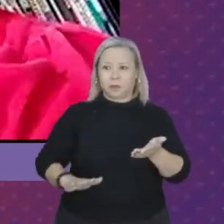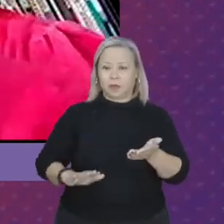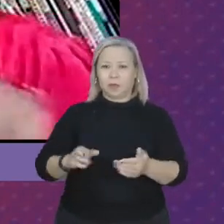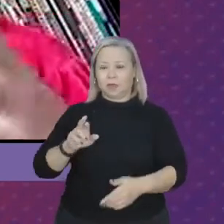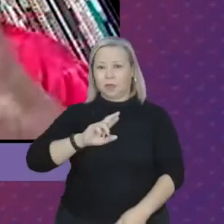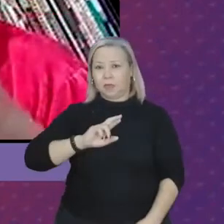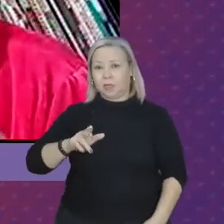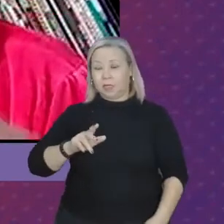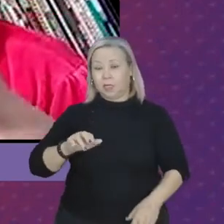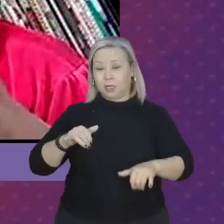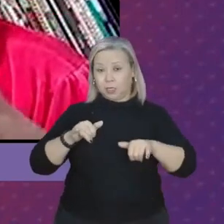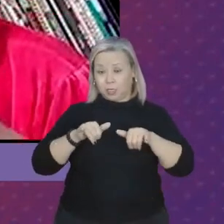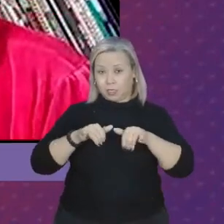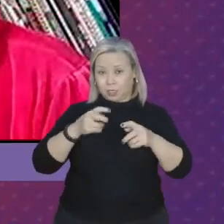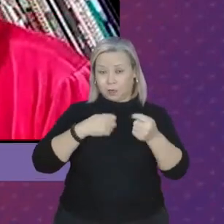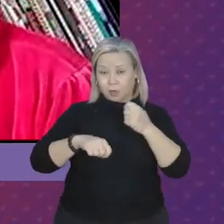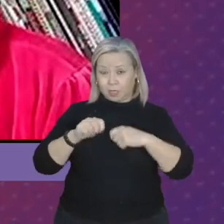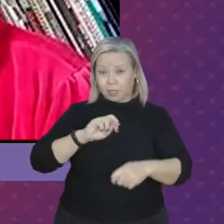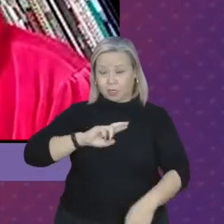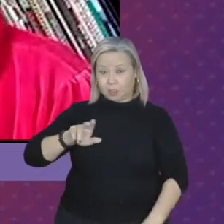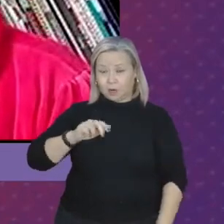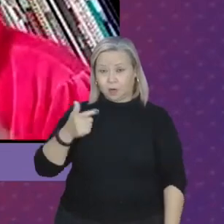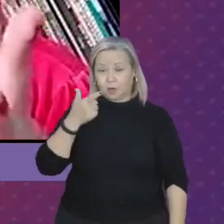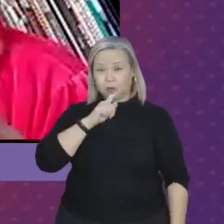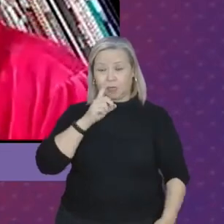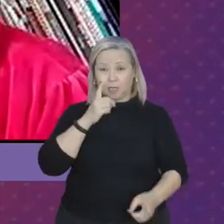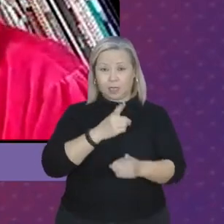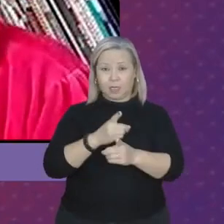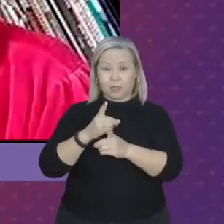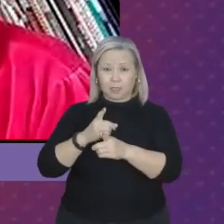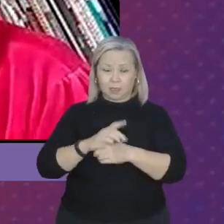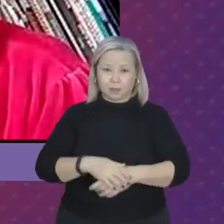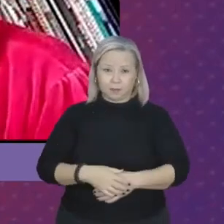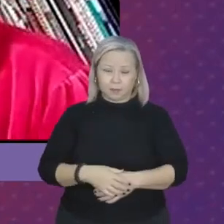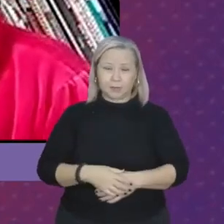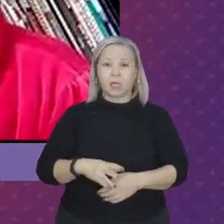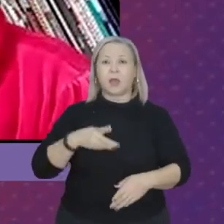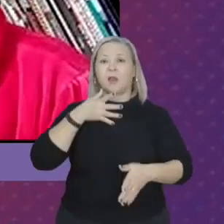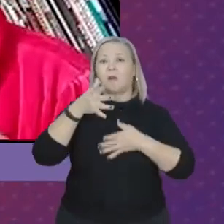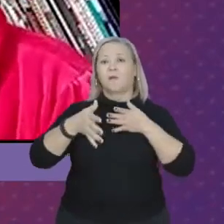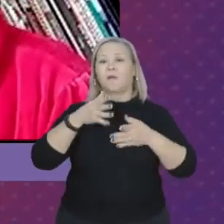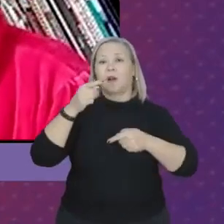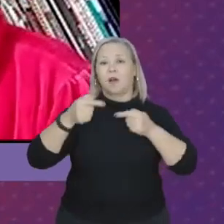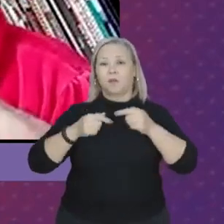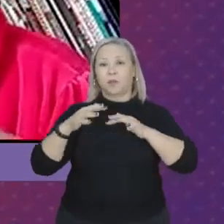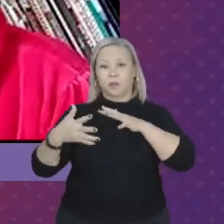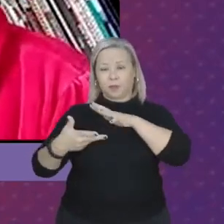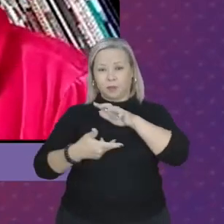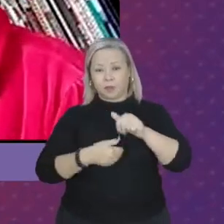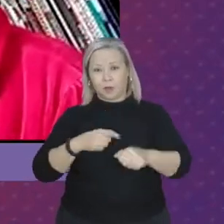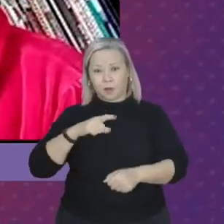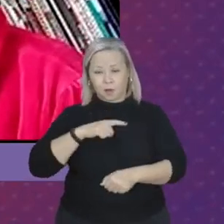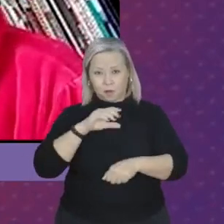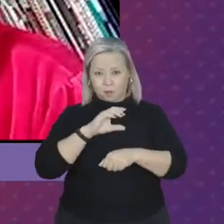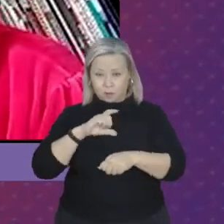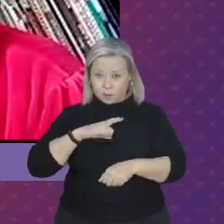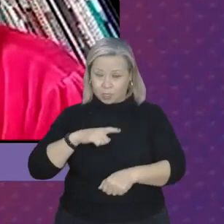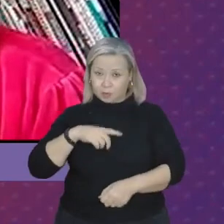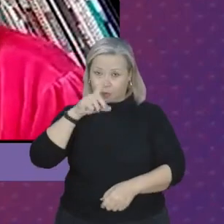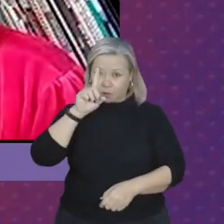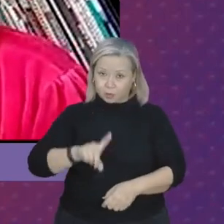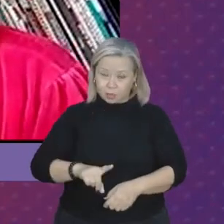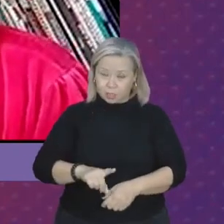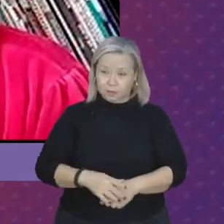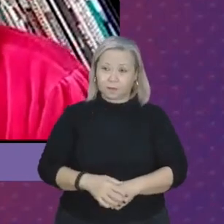atender. Isso porque tais políticas devem ter caráter universal e se constituem enquanto direitos conforme estabelecido na